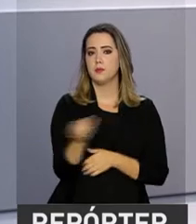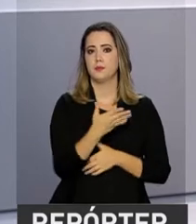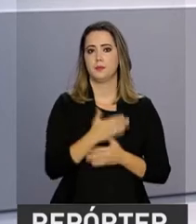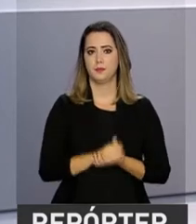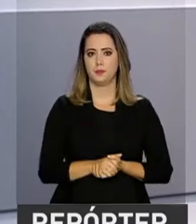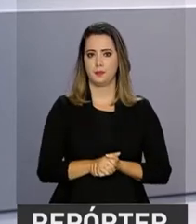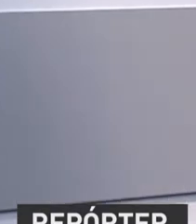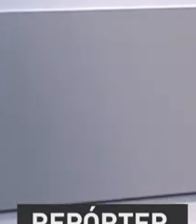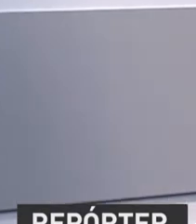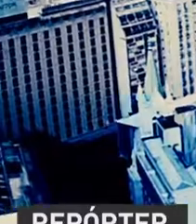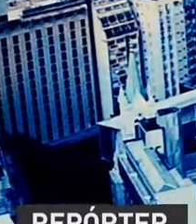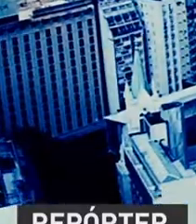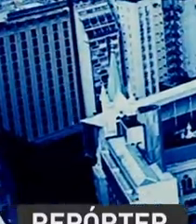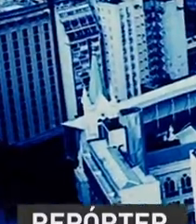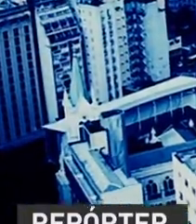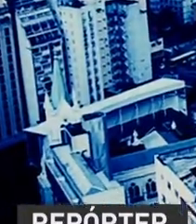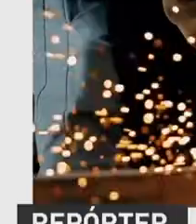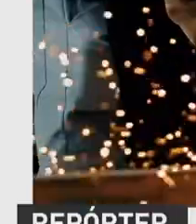atualizada.